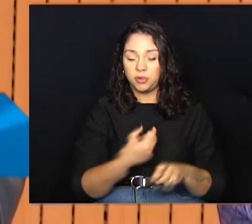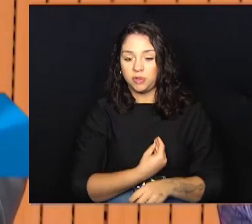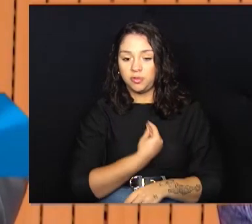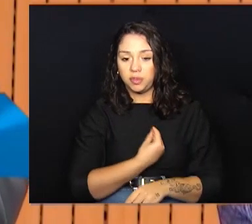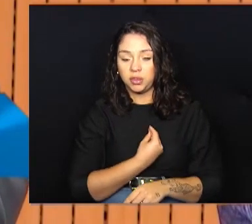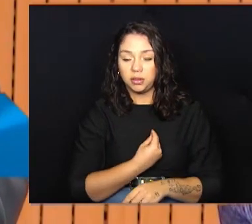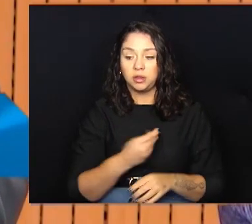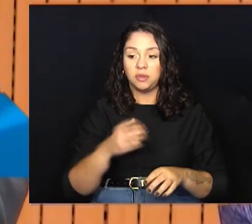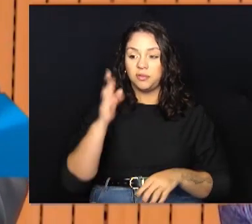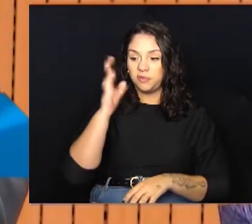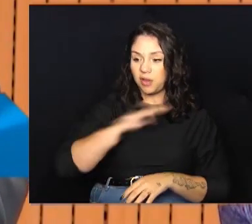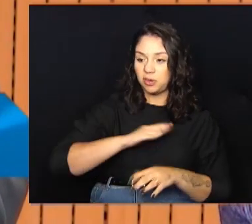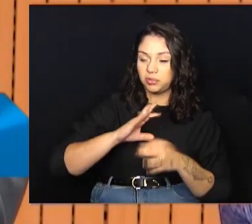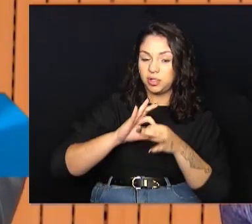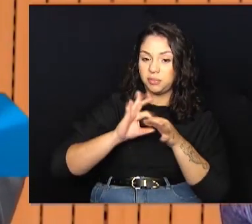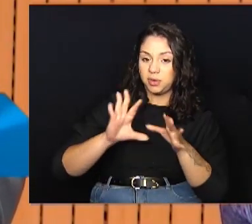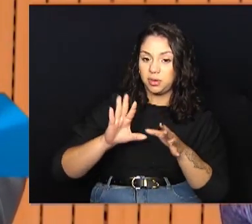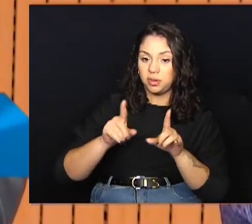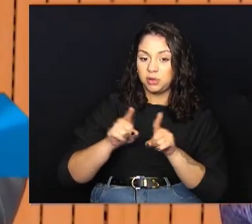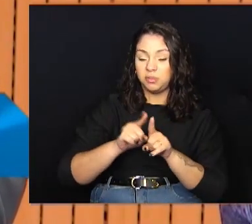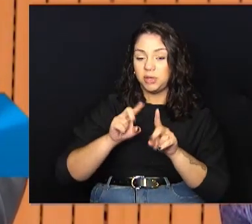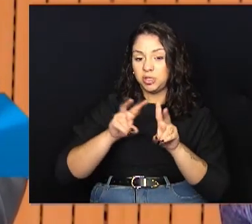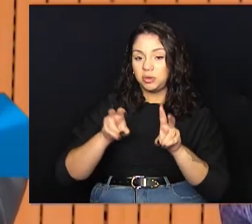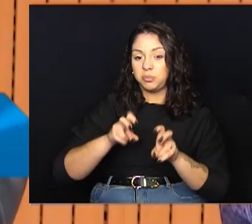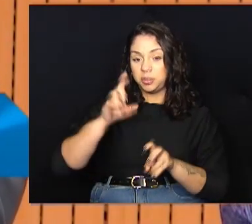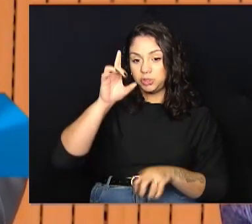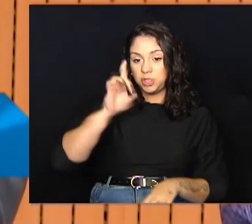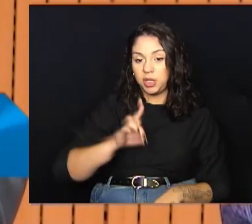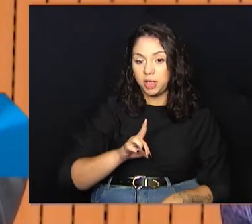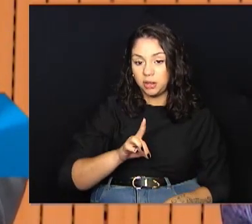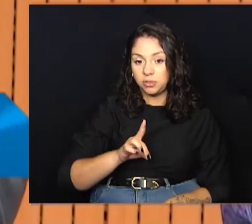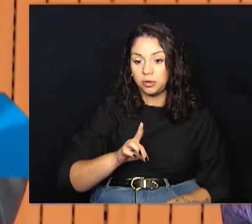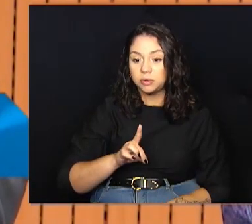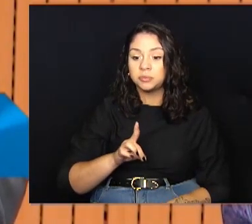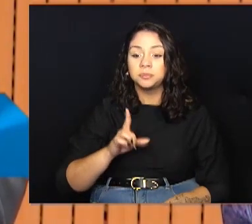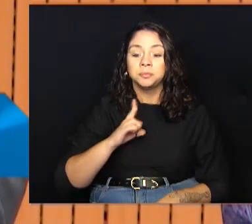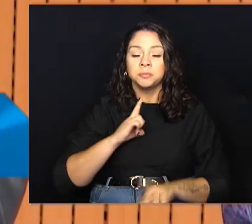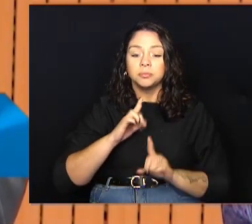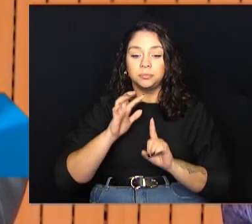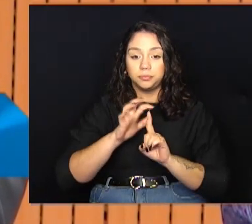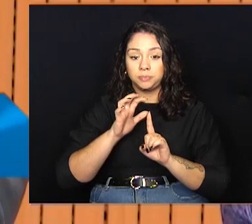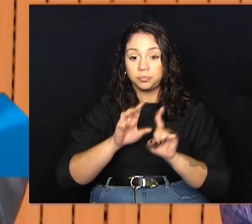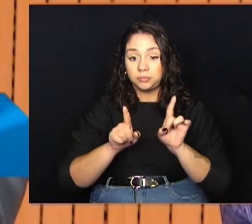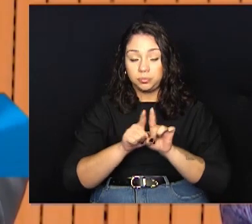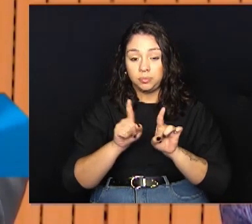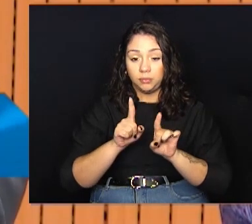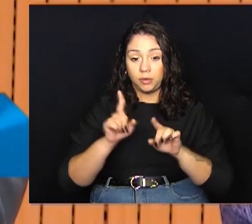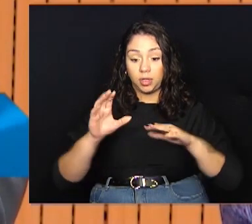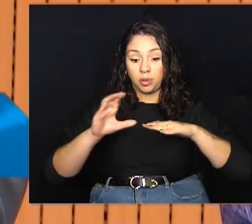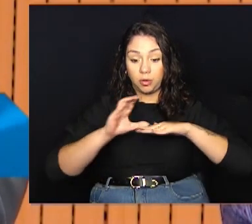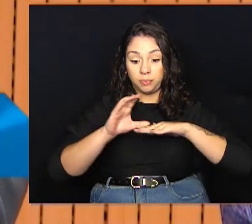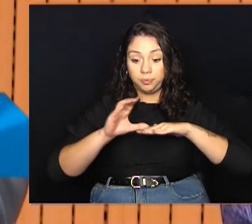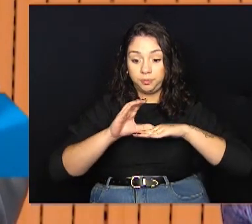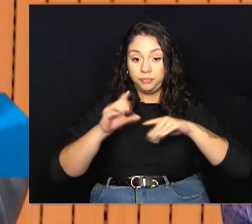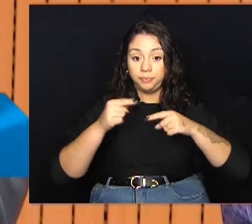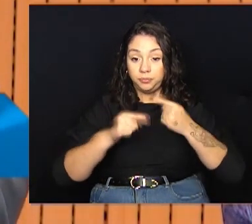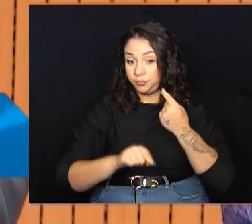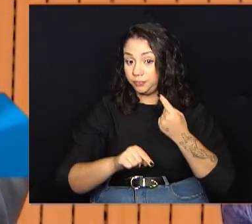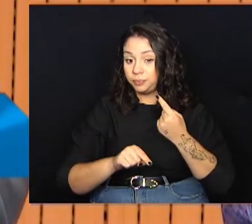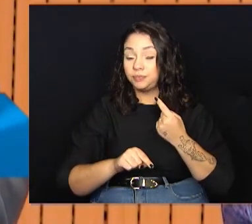liberalismo dos direitos que infringem Inclusive a nossa Constituição